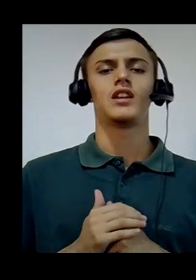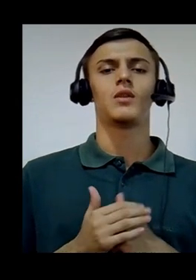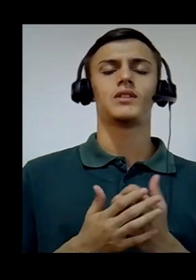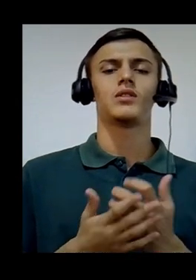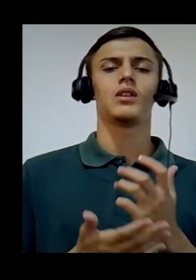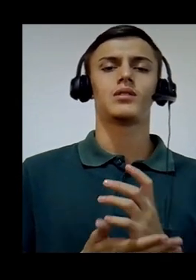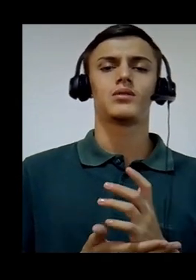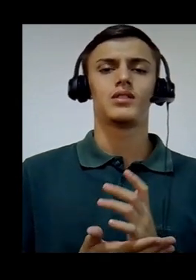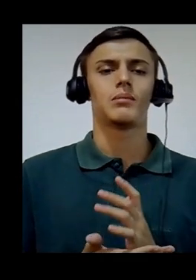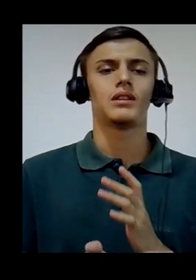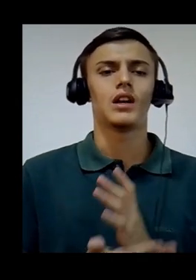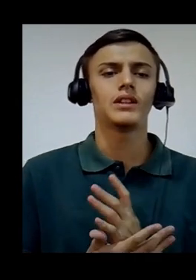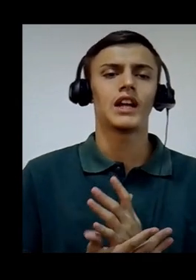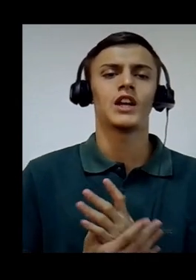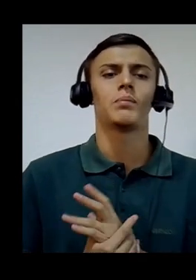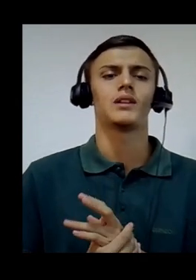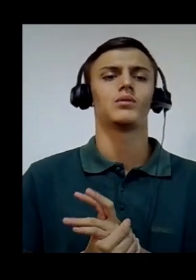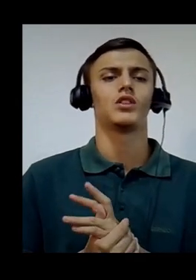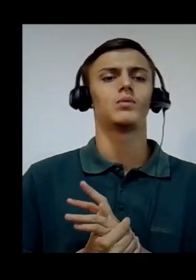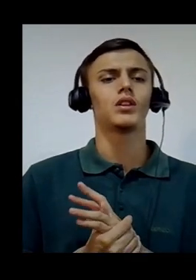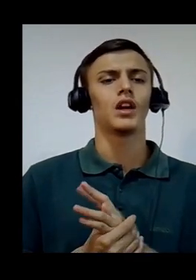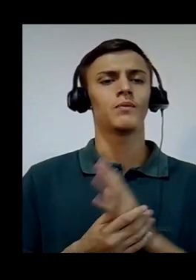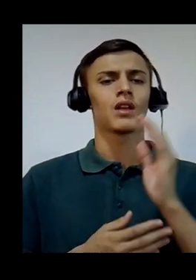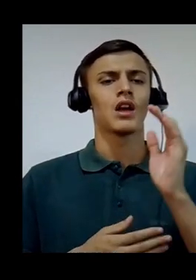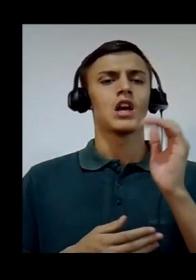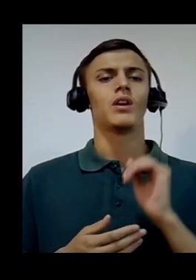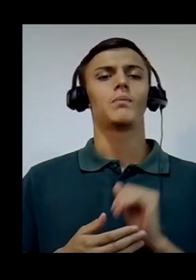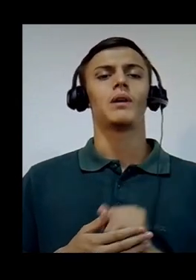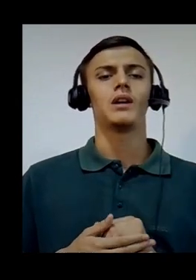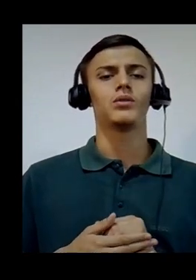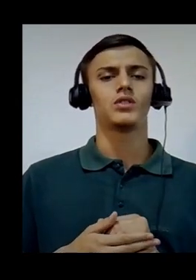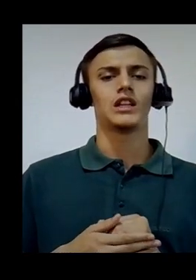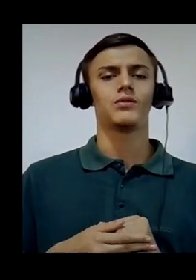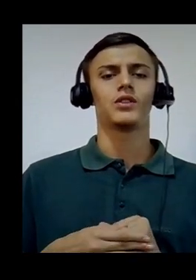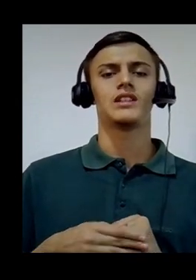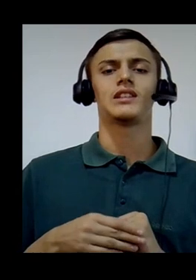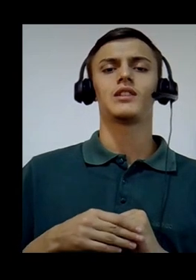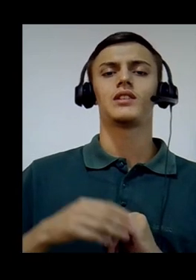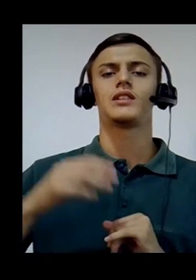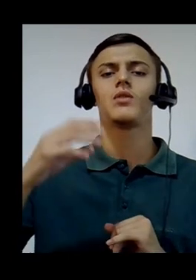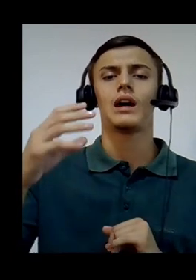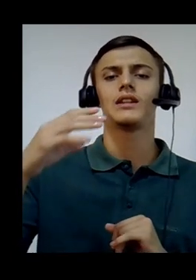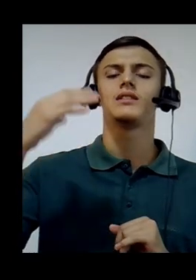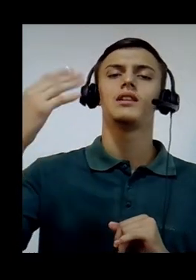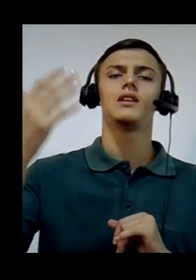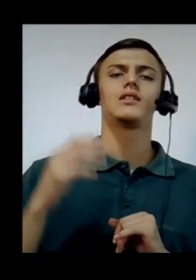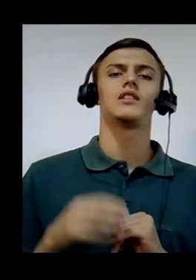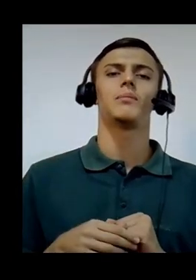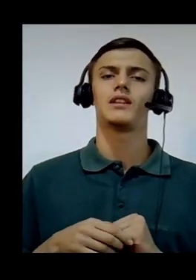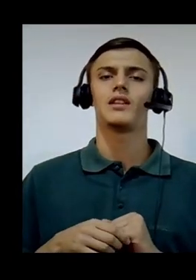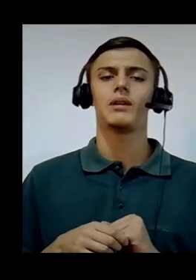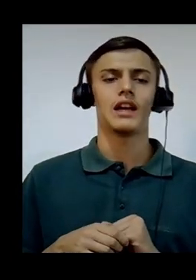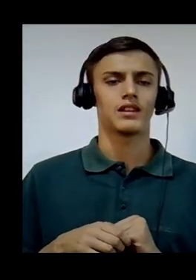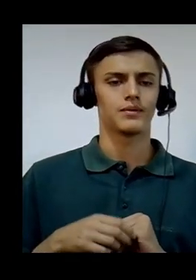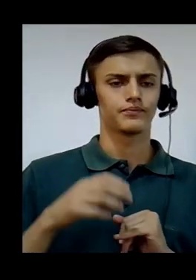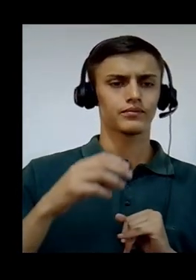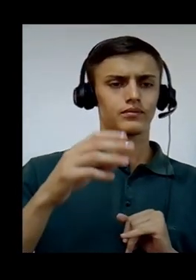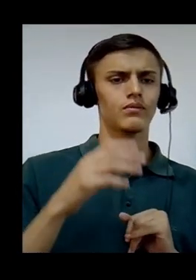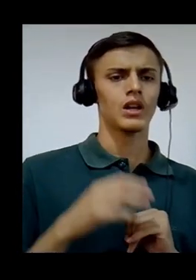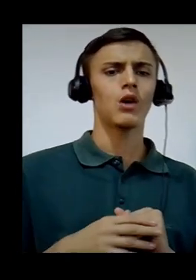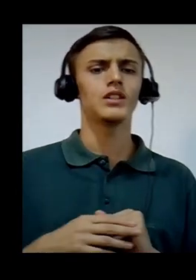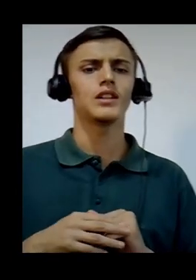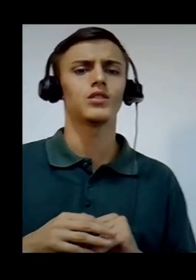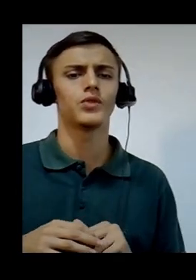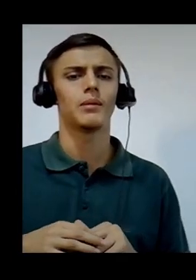teste de energia zero para assegurar que o sistema não entrará em operação durante o bloqueio. O equipamento já deve vir com as instalações adequadas antes da dependência da Bernec.